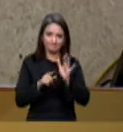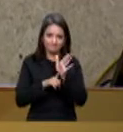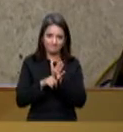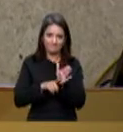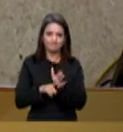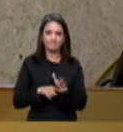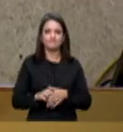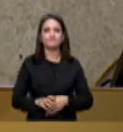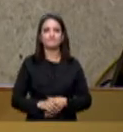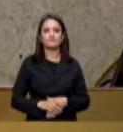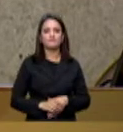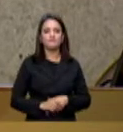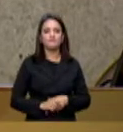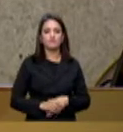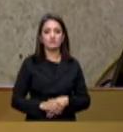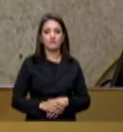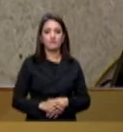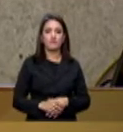de Saúde.